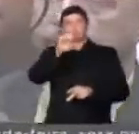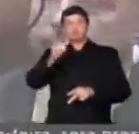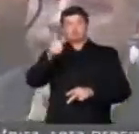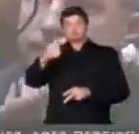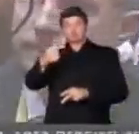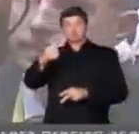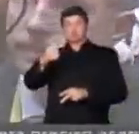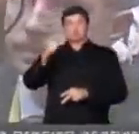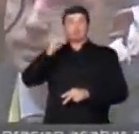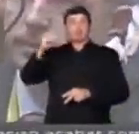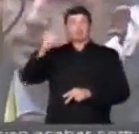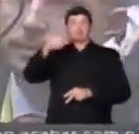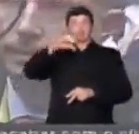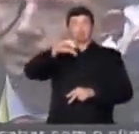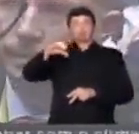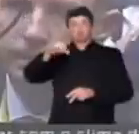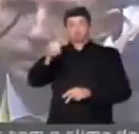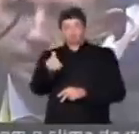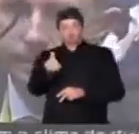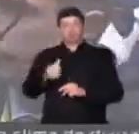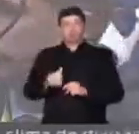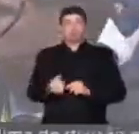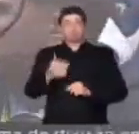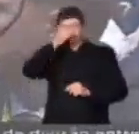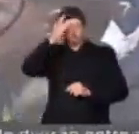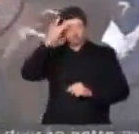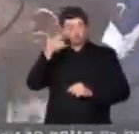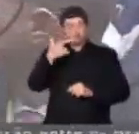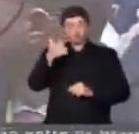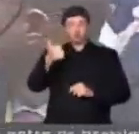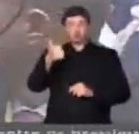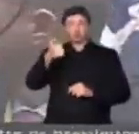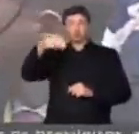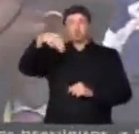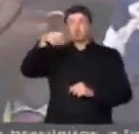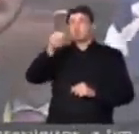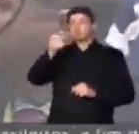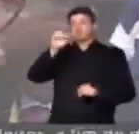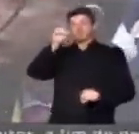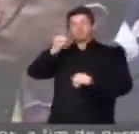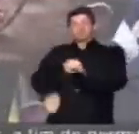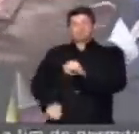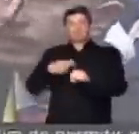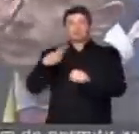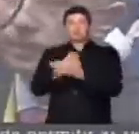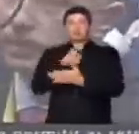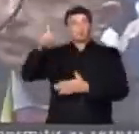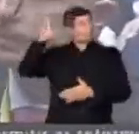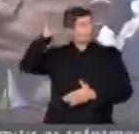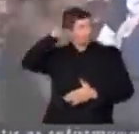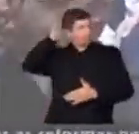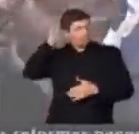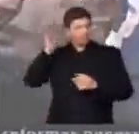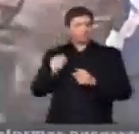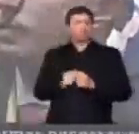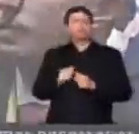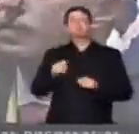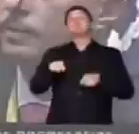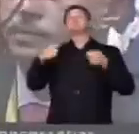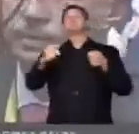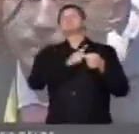de 96, 21 sem terra foi assassinado lá no Pará. Quem